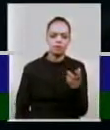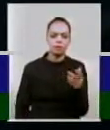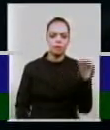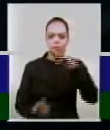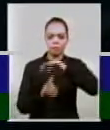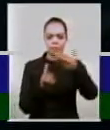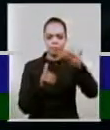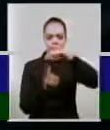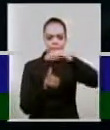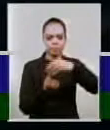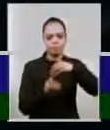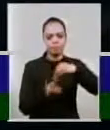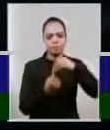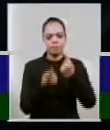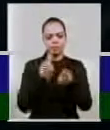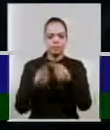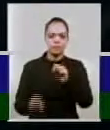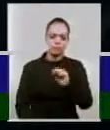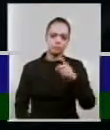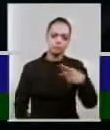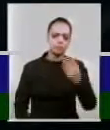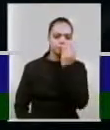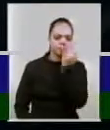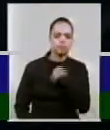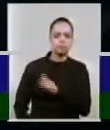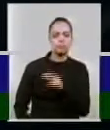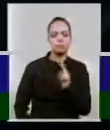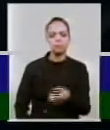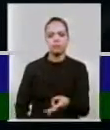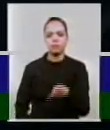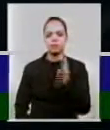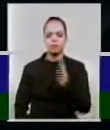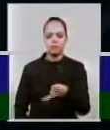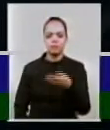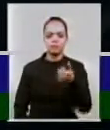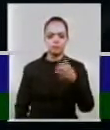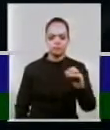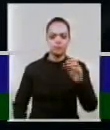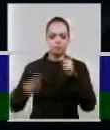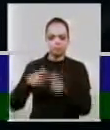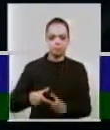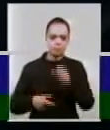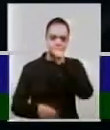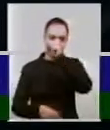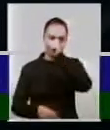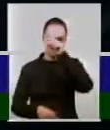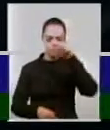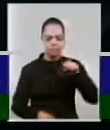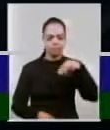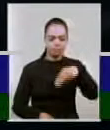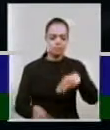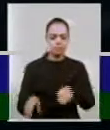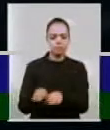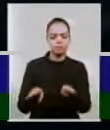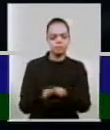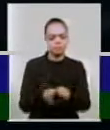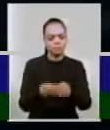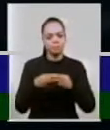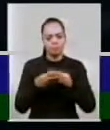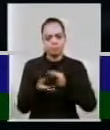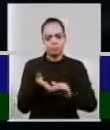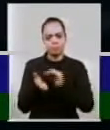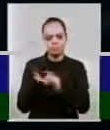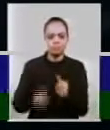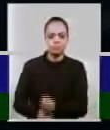cobertura de abrigo de ponto de ônibus da Avenida Cezum Pereira, em frente ao número 3010, bairro Santa Mônica. Também solicita